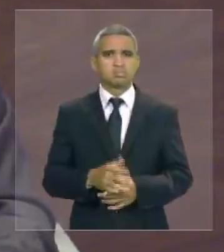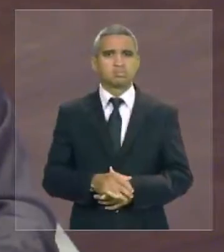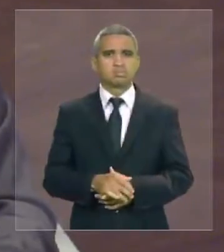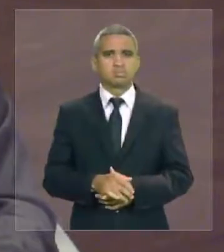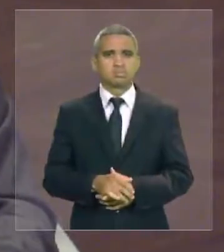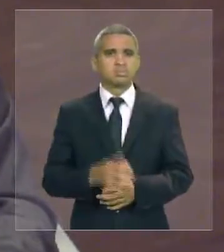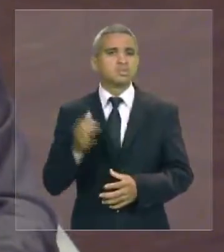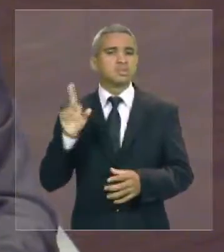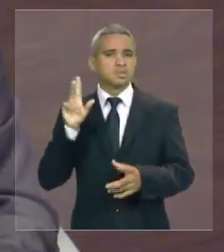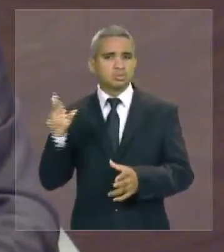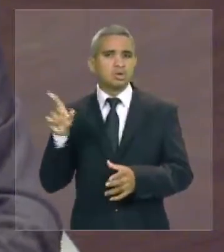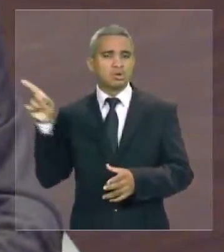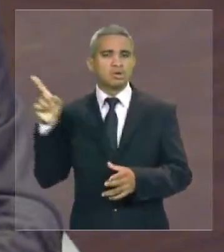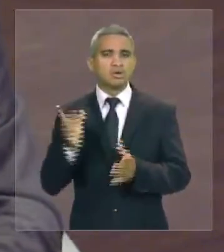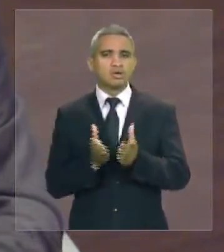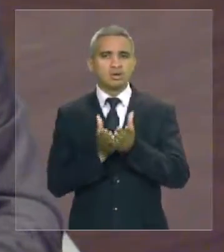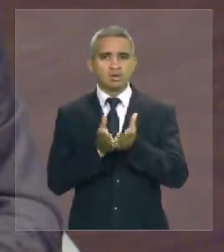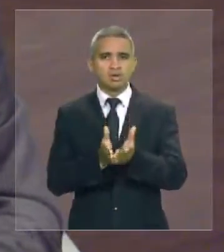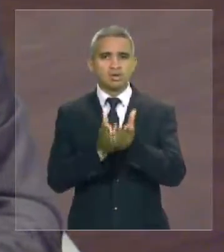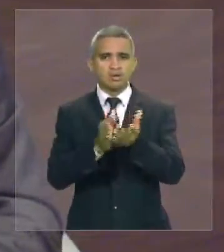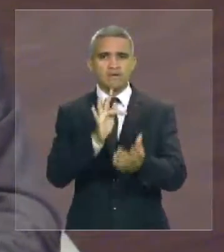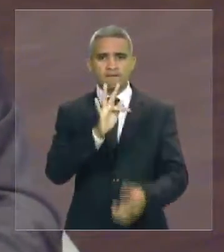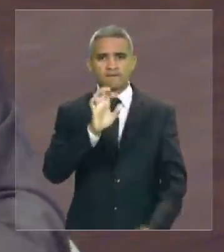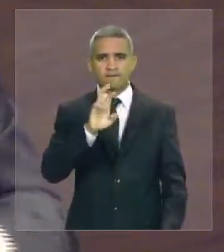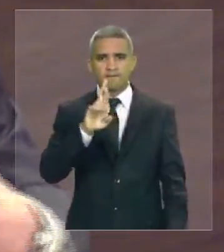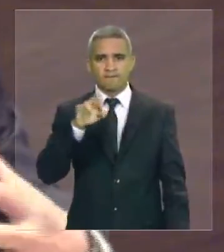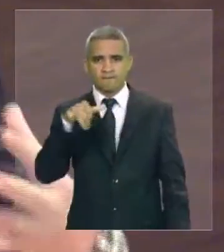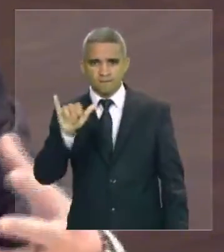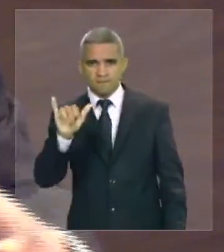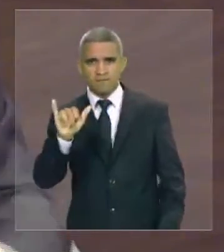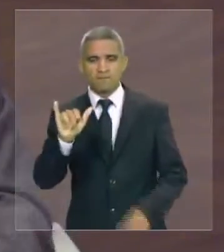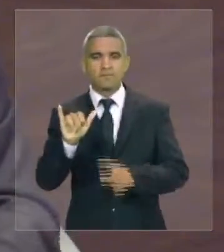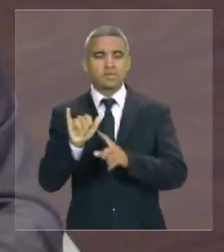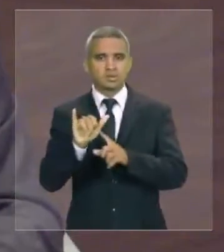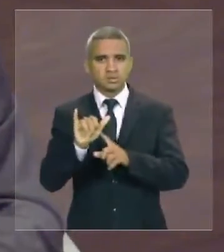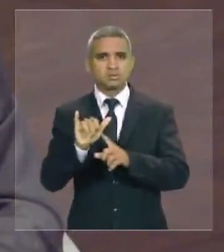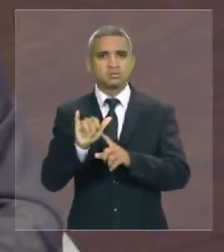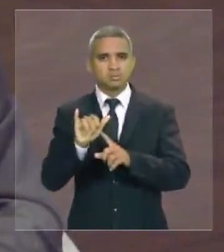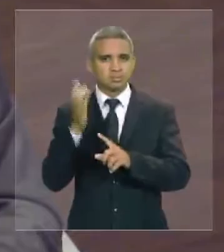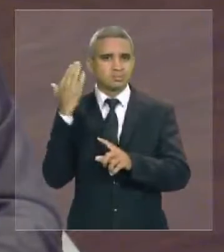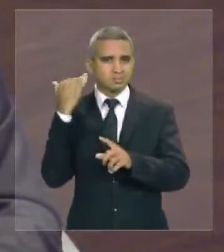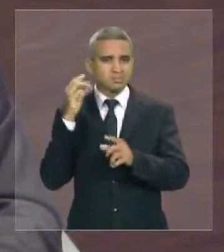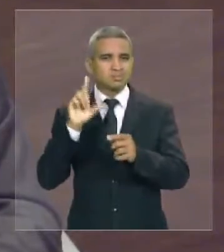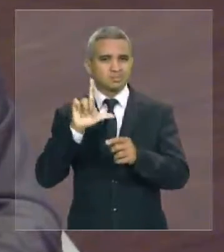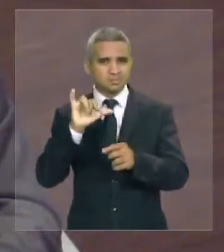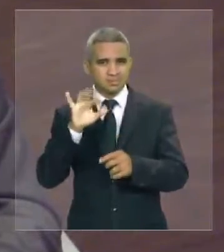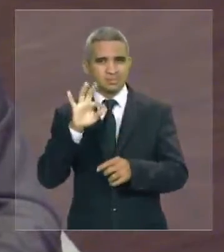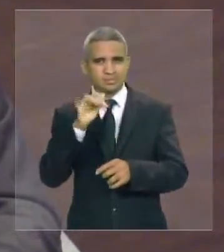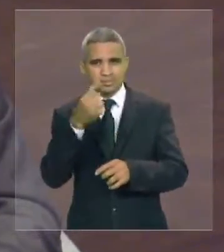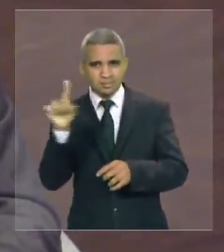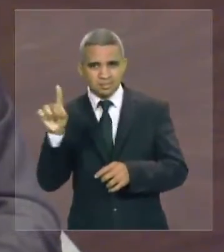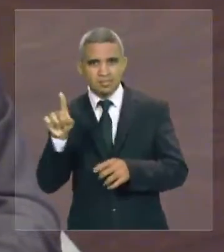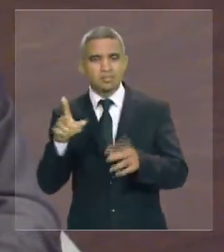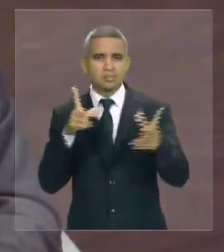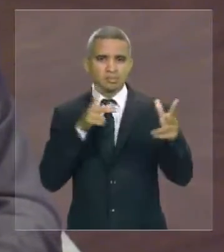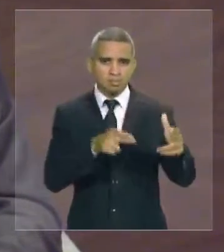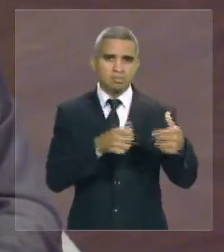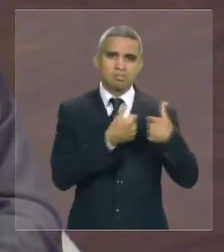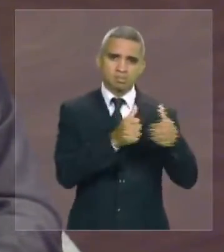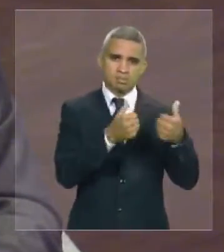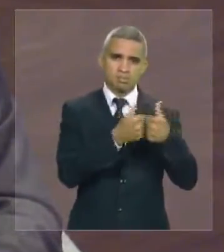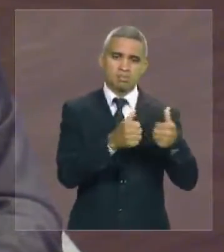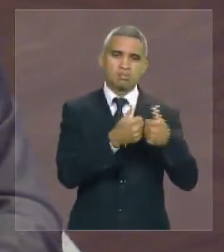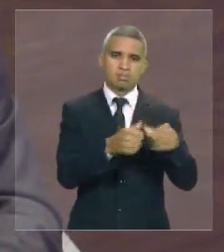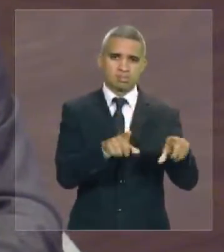do ferry para São Luís. Então, essas transformações mexem muito com